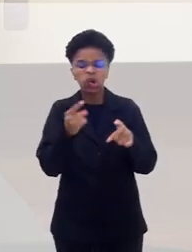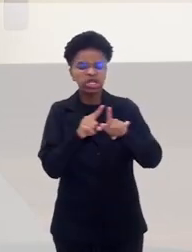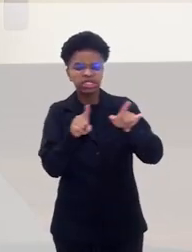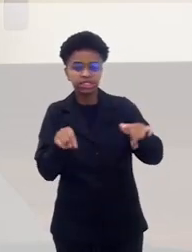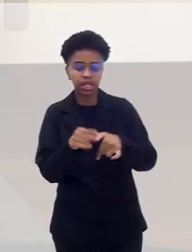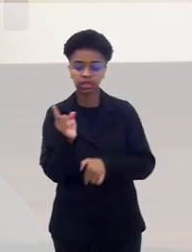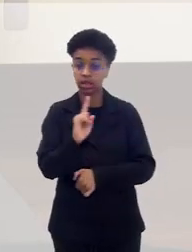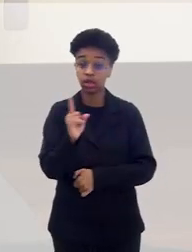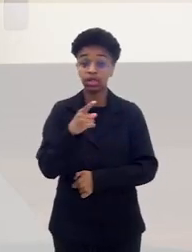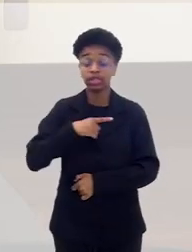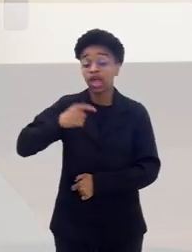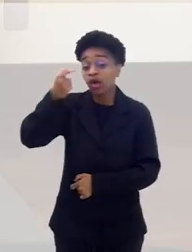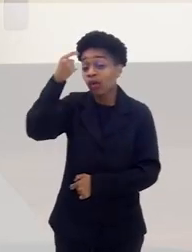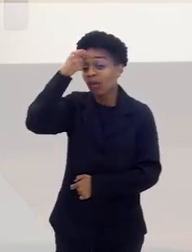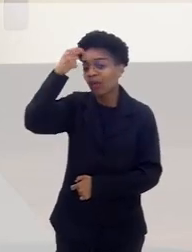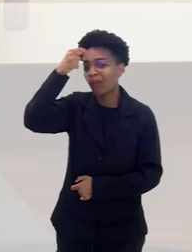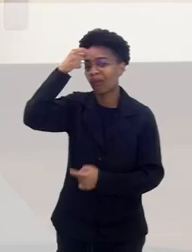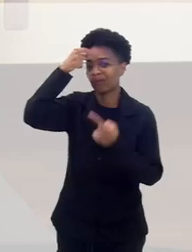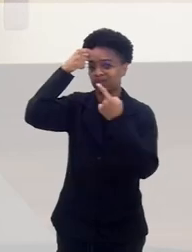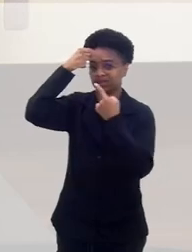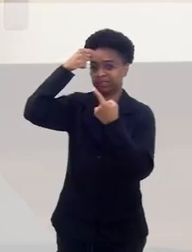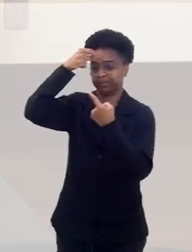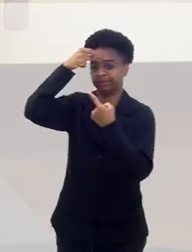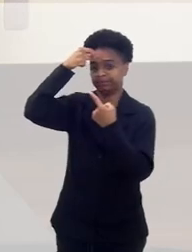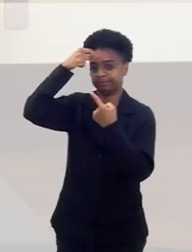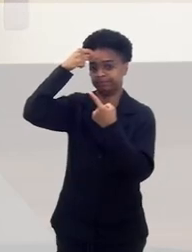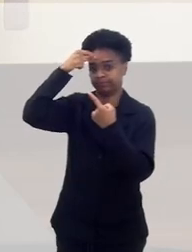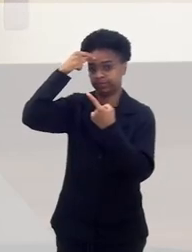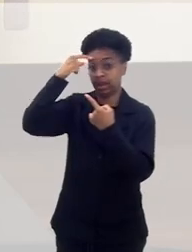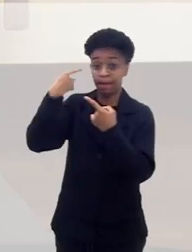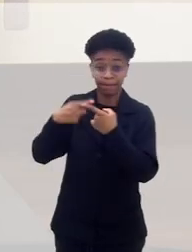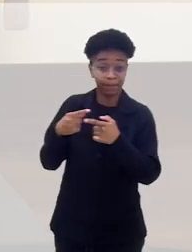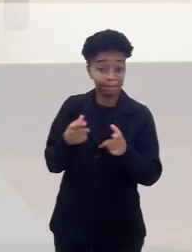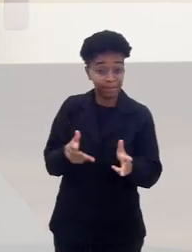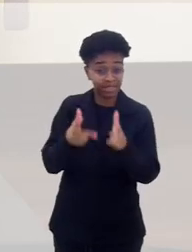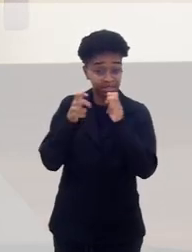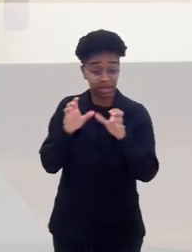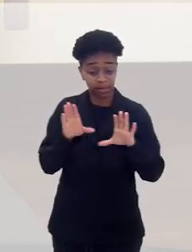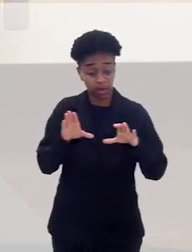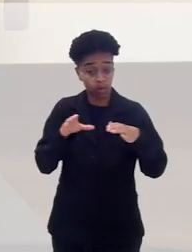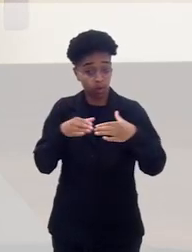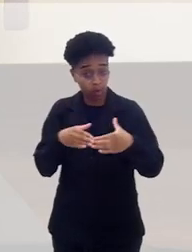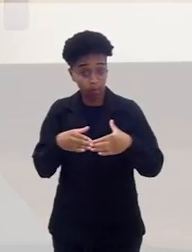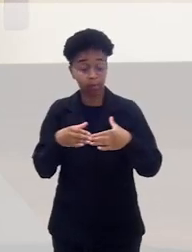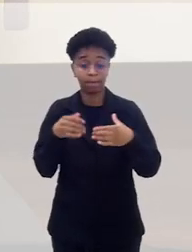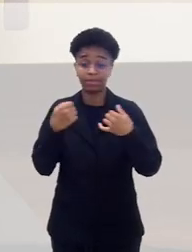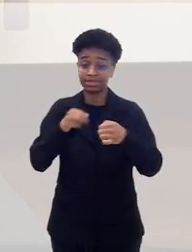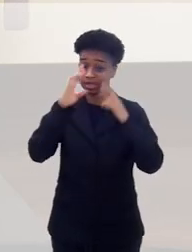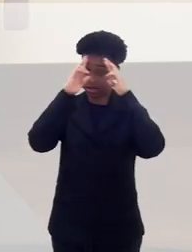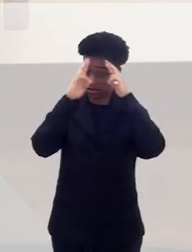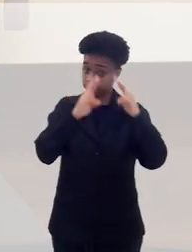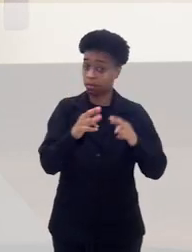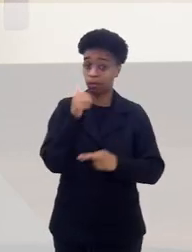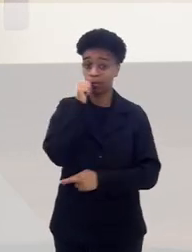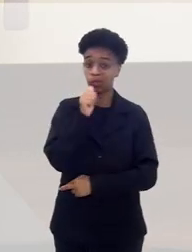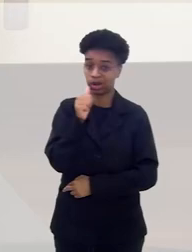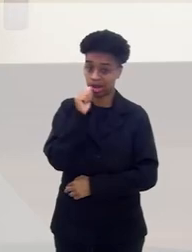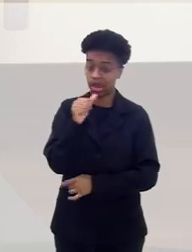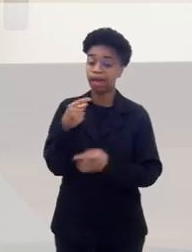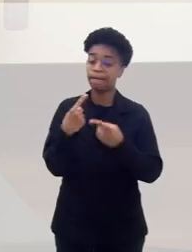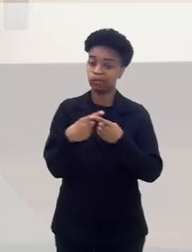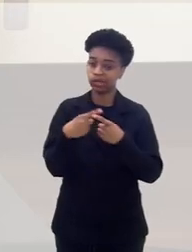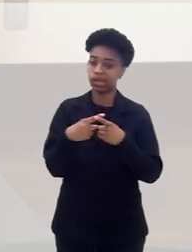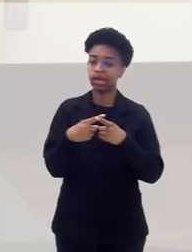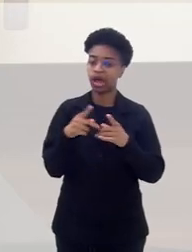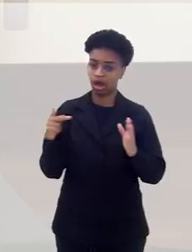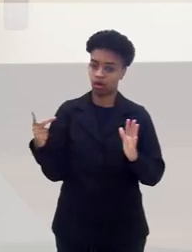especial é toda uma consciência de a comunidade precisa respeitar a mulher que tem sido